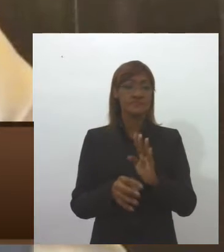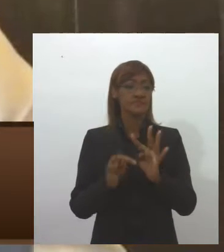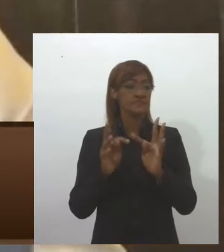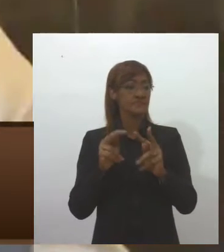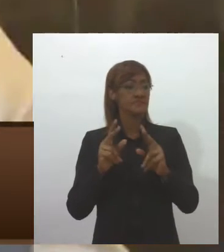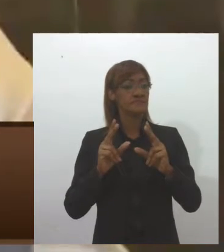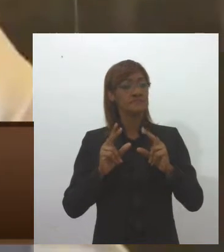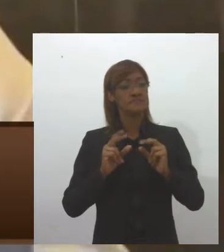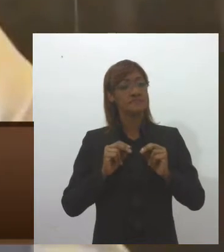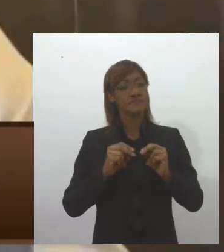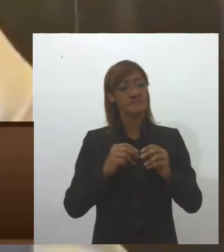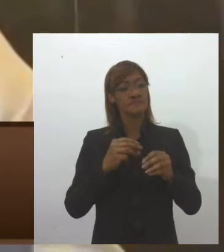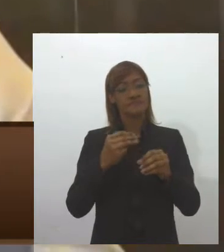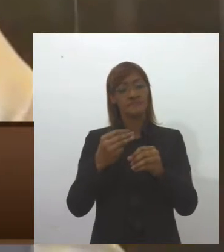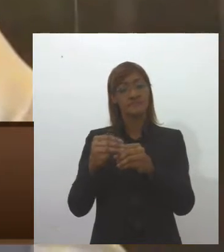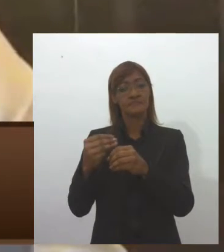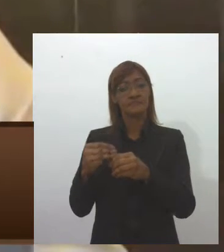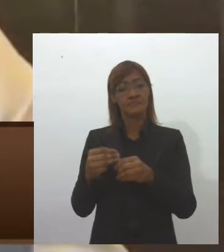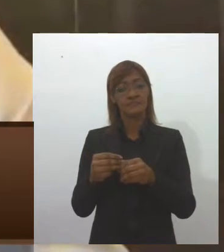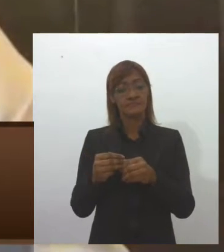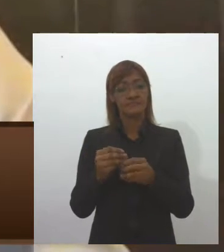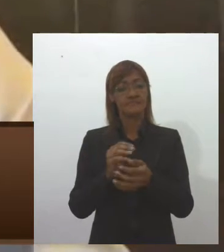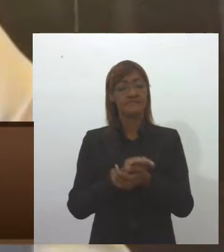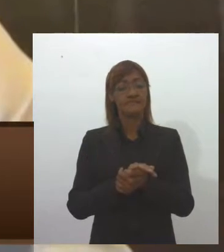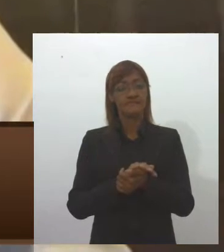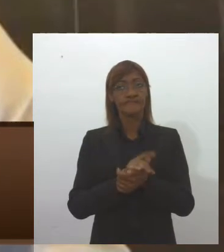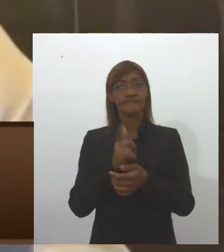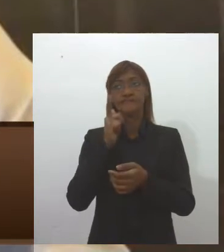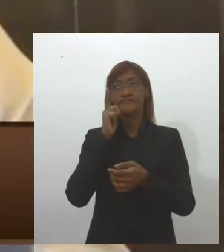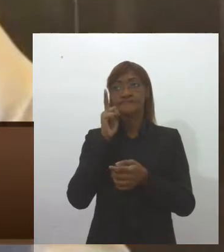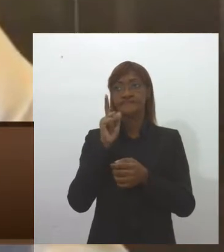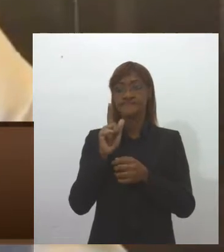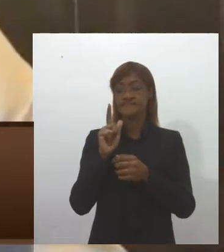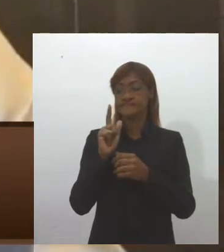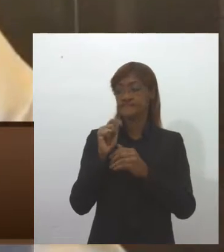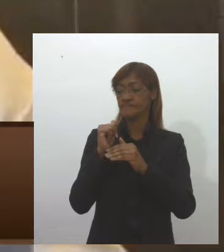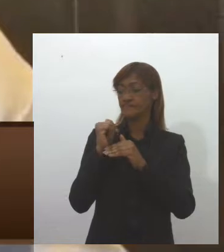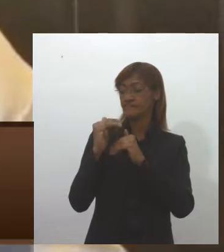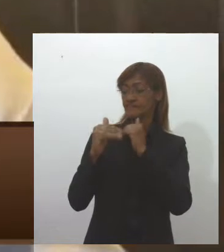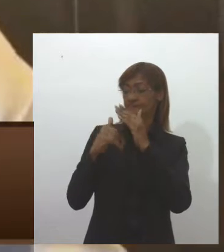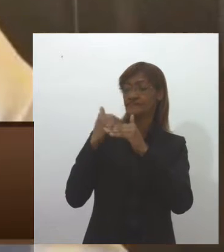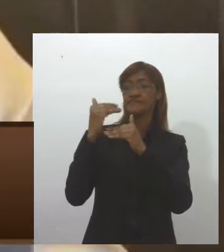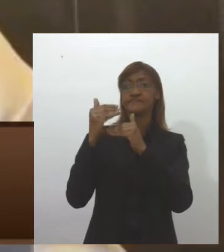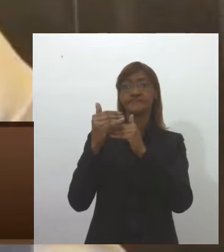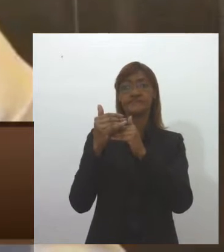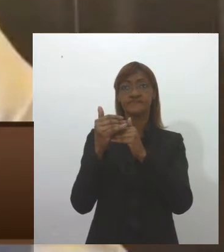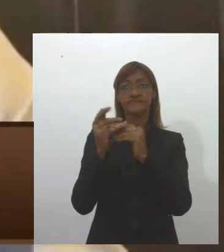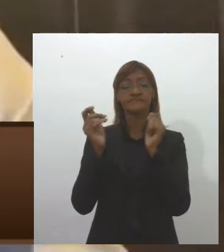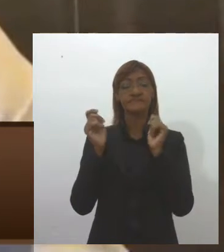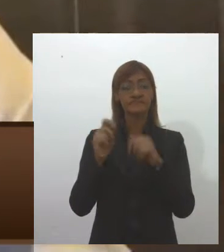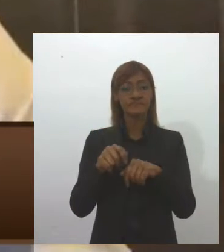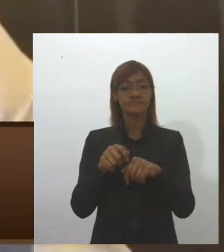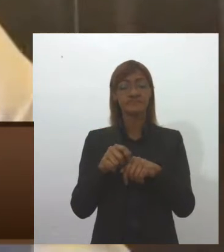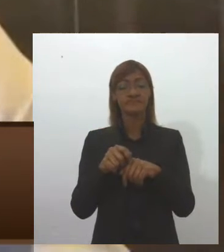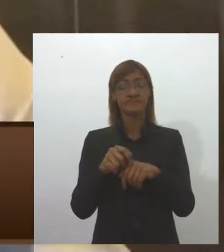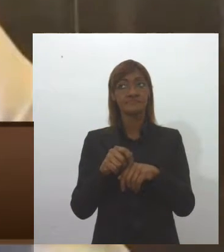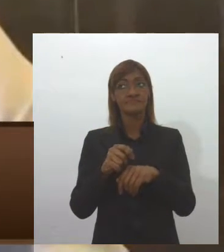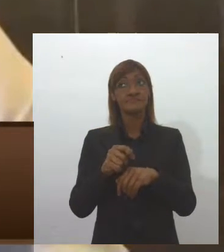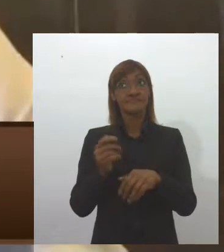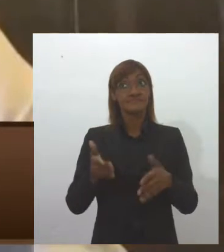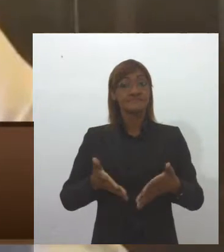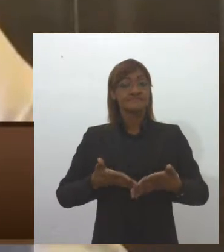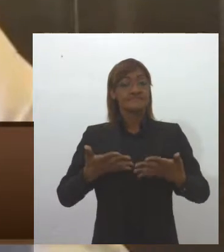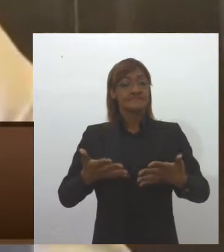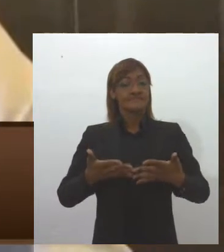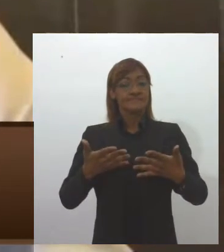nosso município, nosso estado aí conseguindo avançar cada vez mais na vacinação, a gente já consegue ficar mais otimista. Já